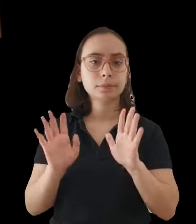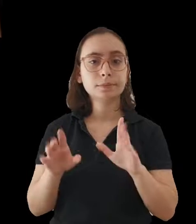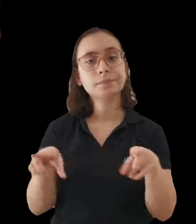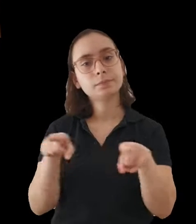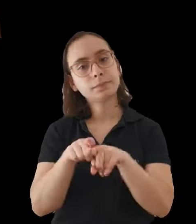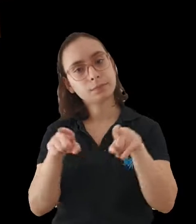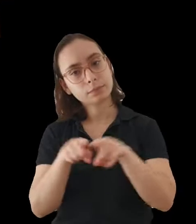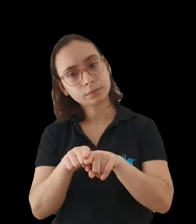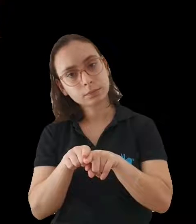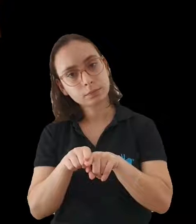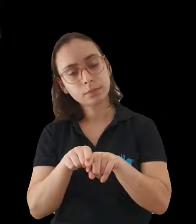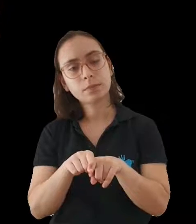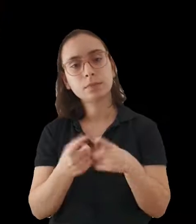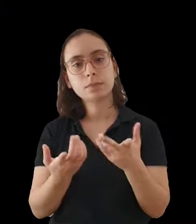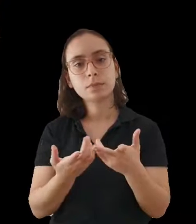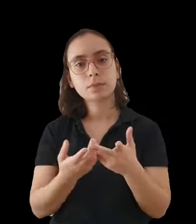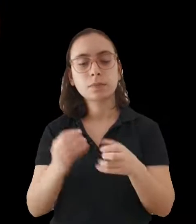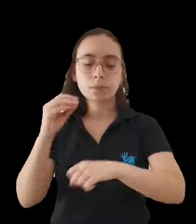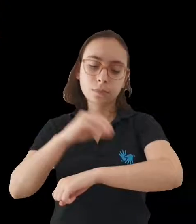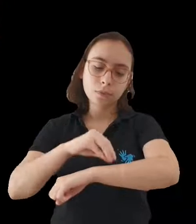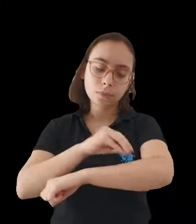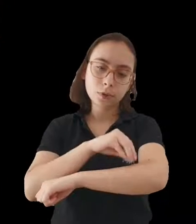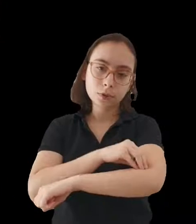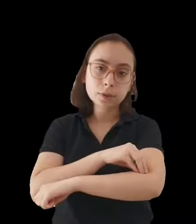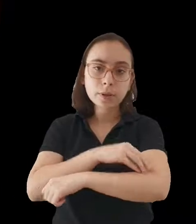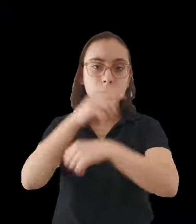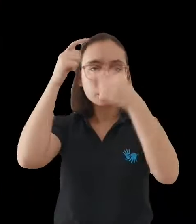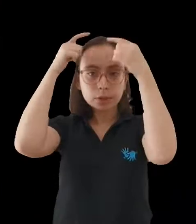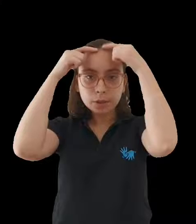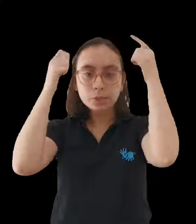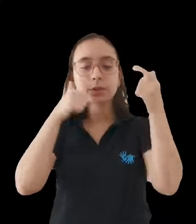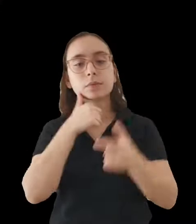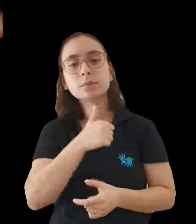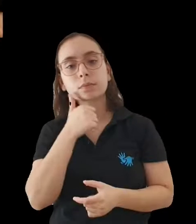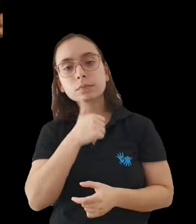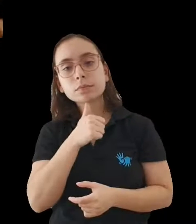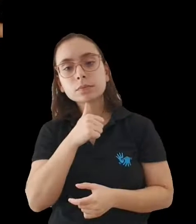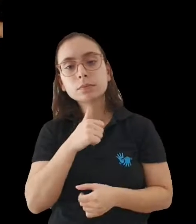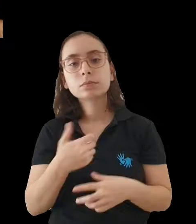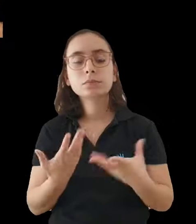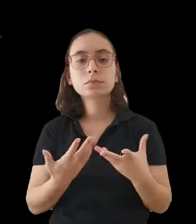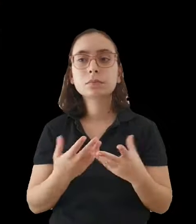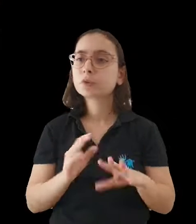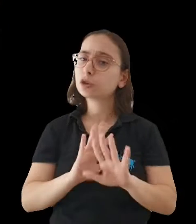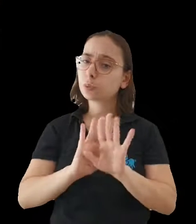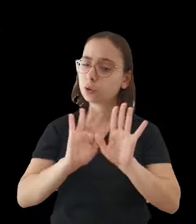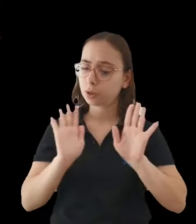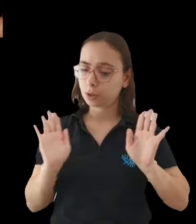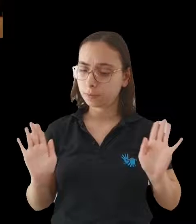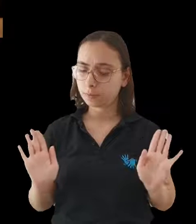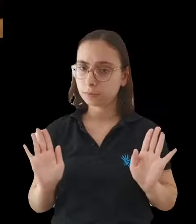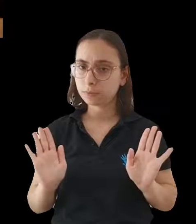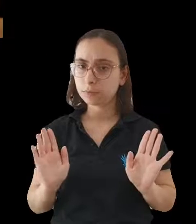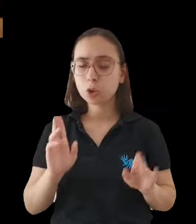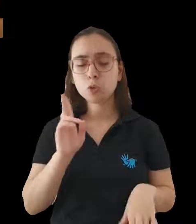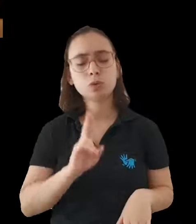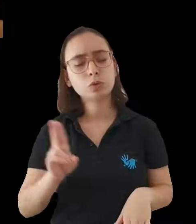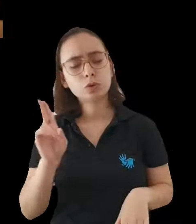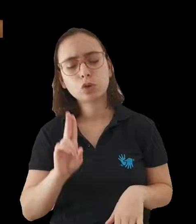vocês têm o Sapo e a Princesinha, né? Ele serviu mais como um cenário, né? A gente não usou